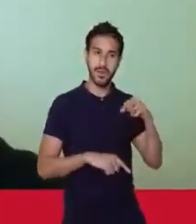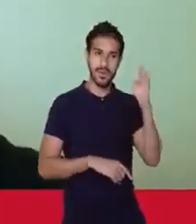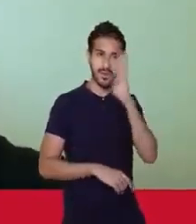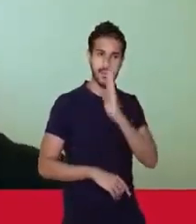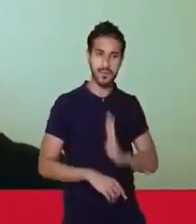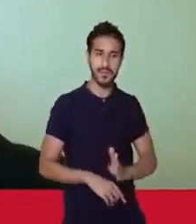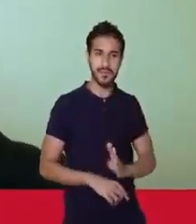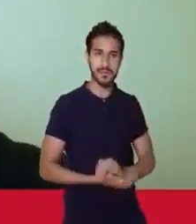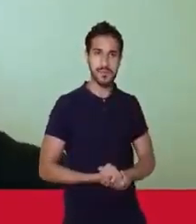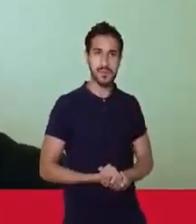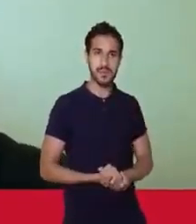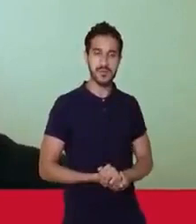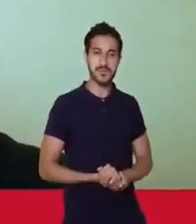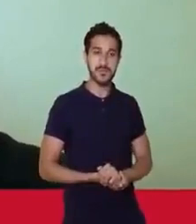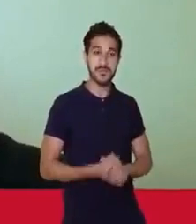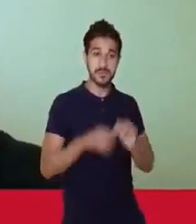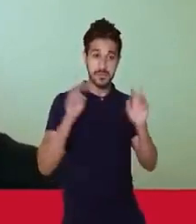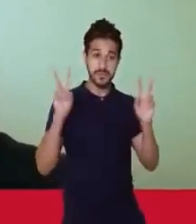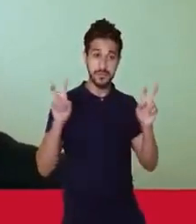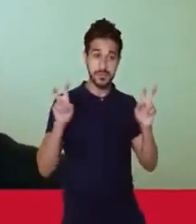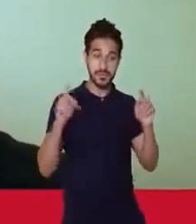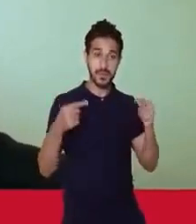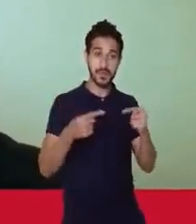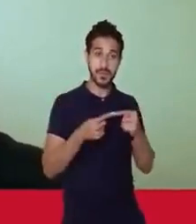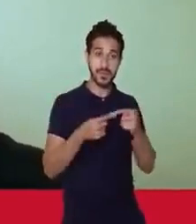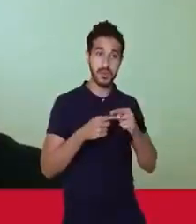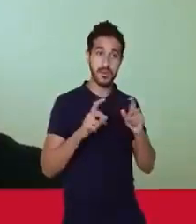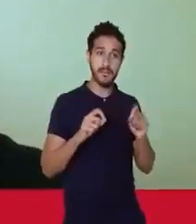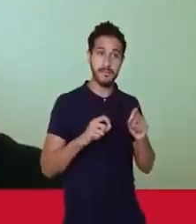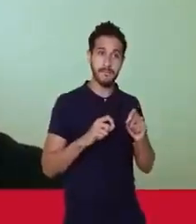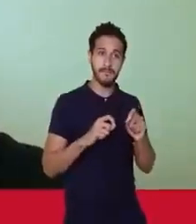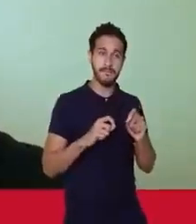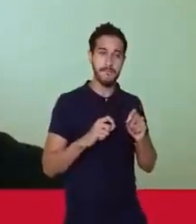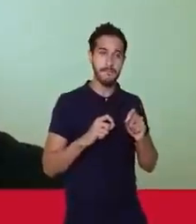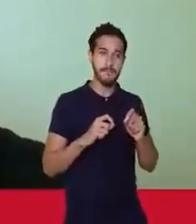país. E isso implicava num